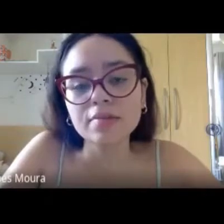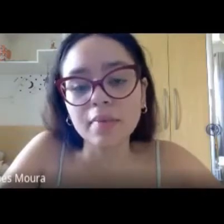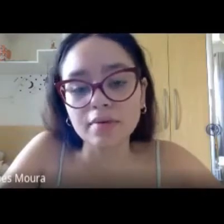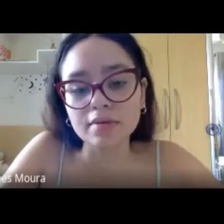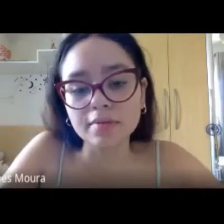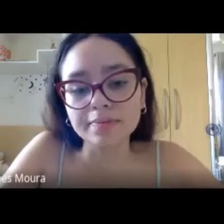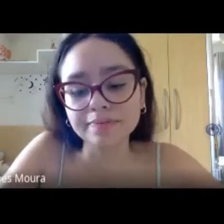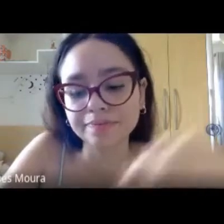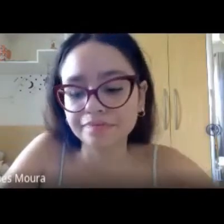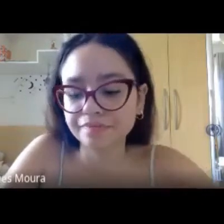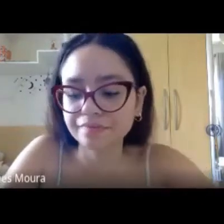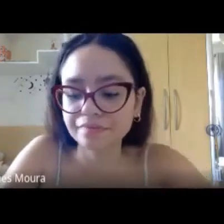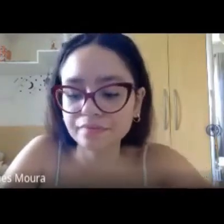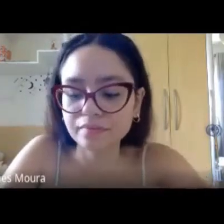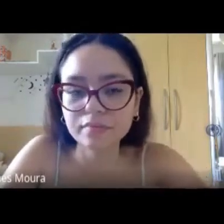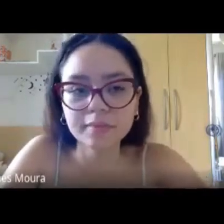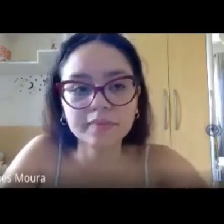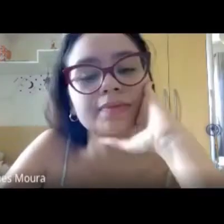cianose e hipóxia.